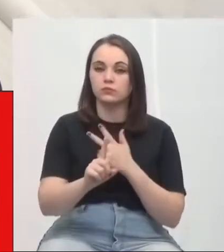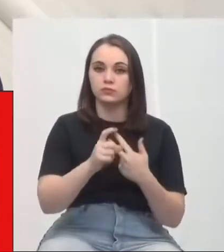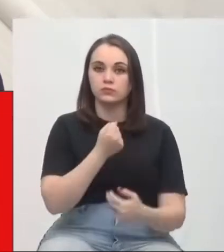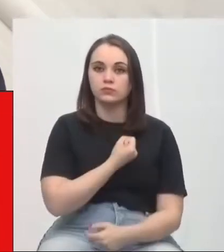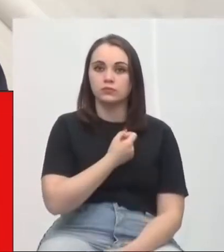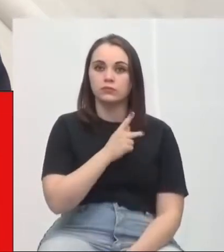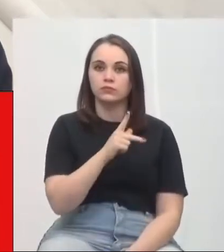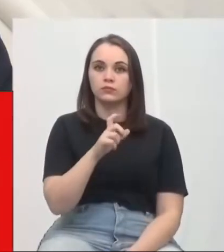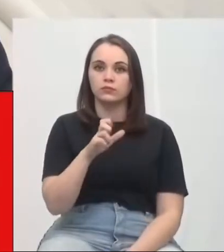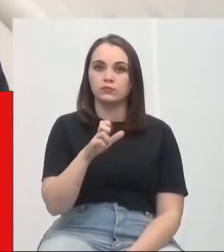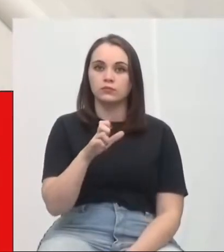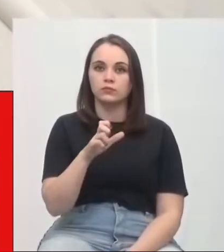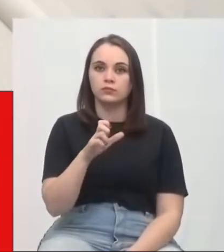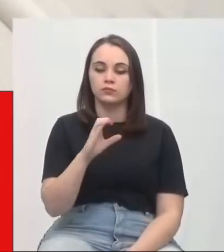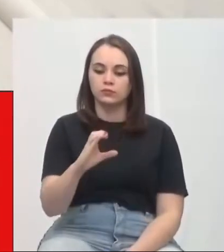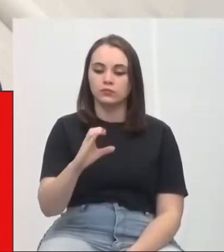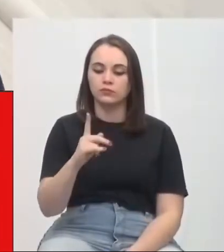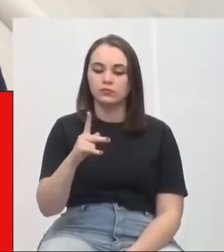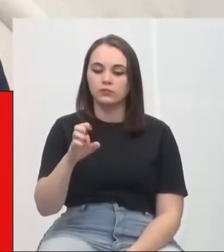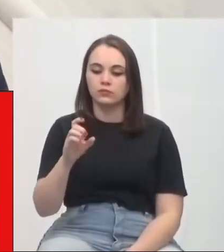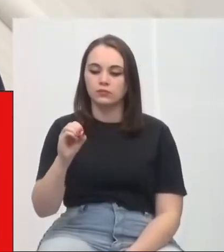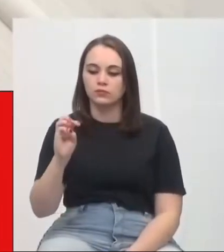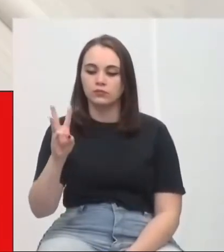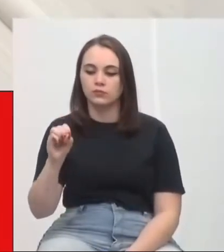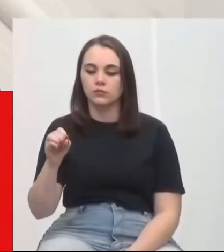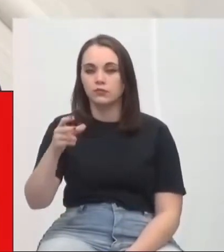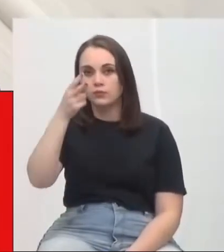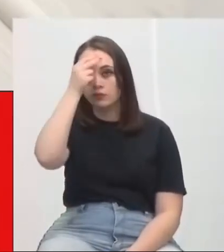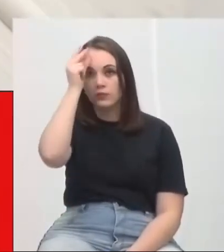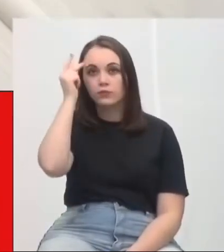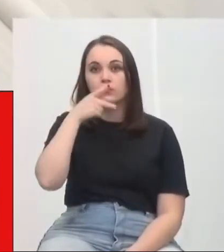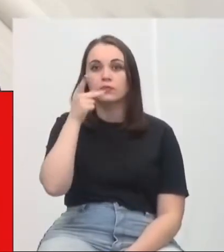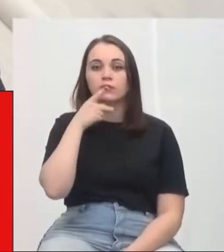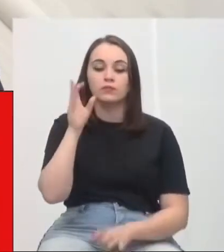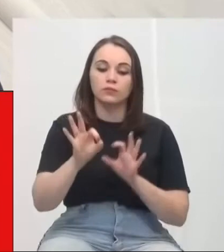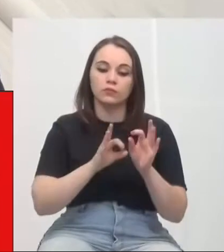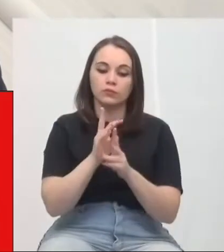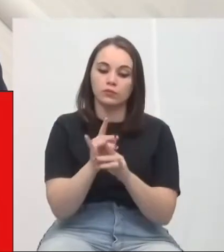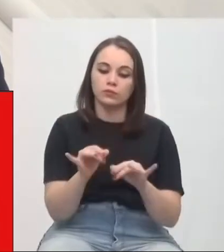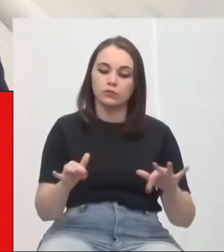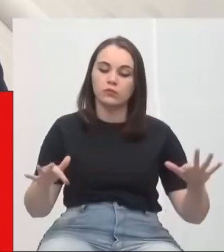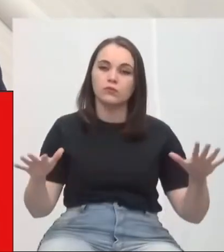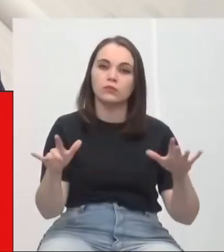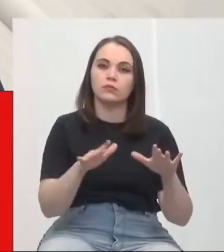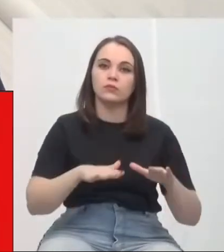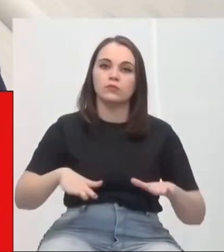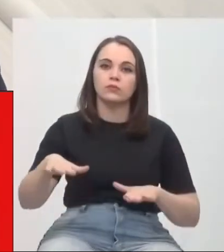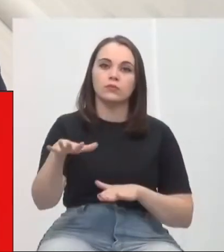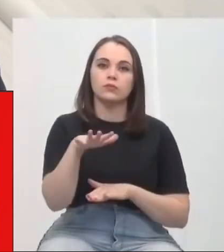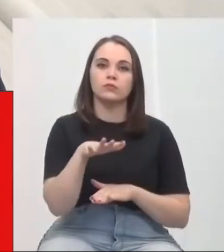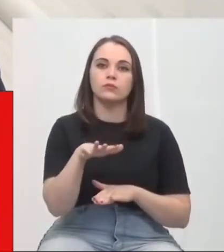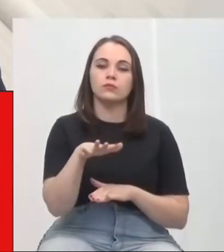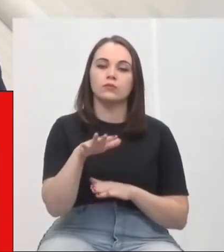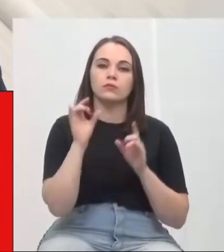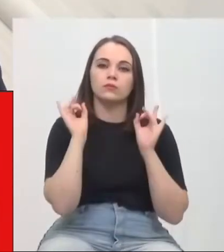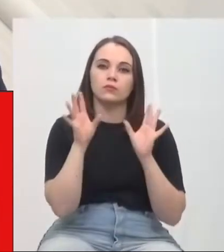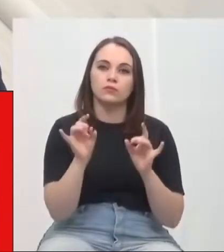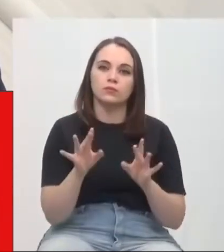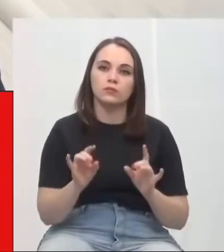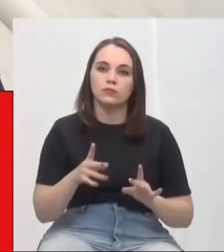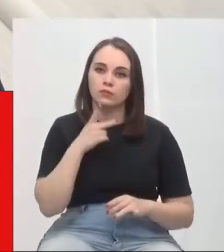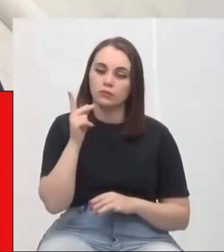PLCPE 03021, encaminhado pelo Prefeito Municipal, que corrige o zoneamento do solo nas áreas que